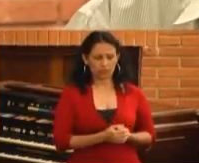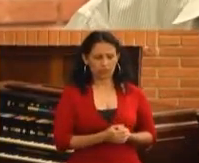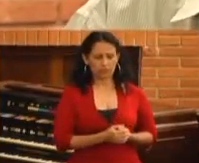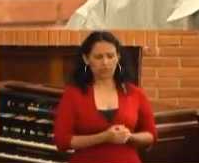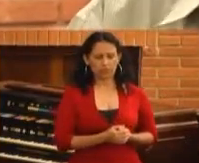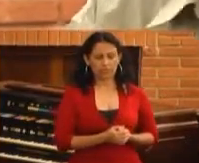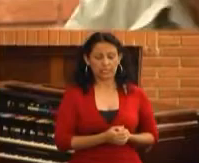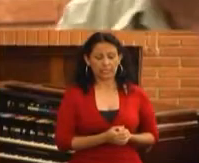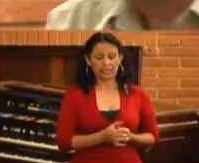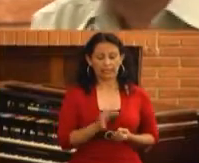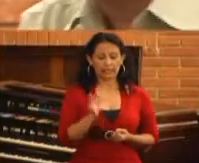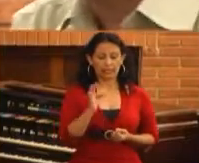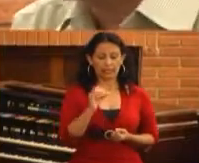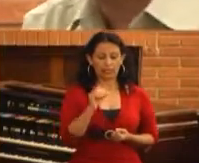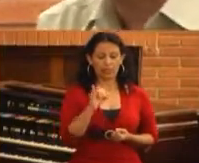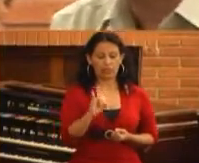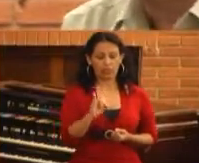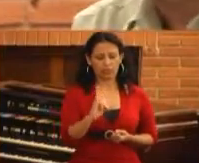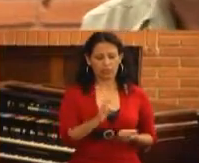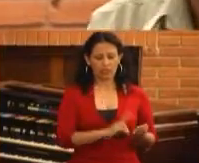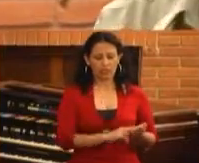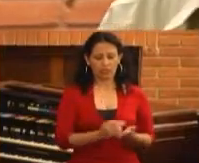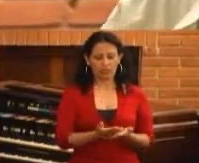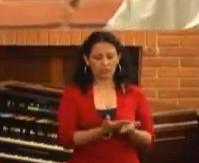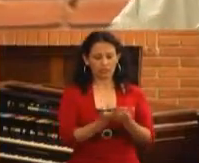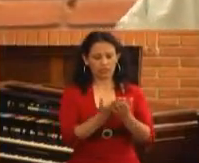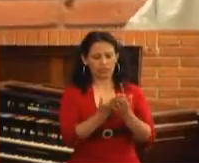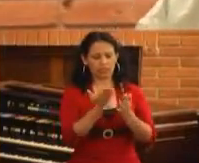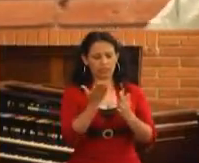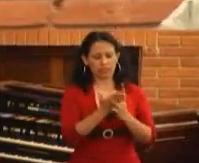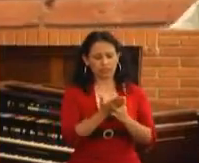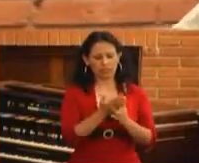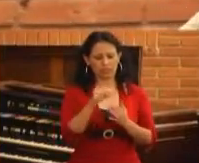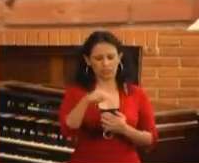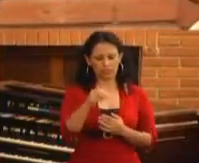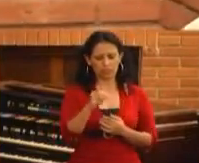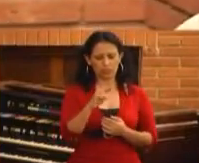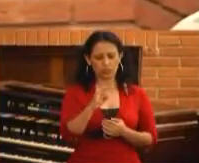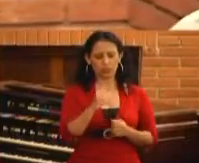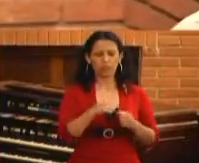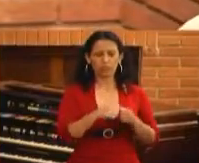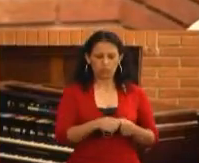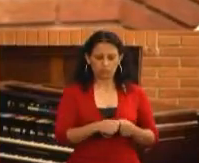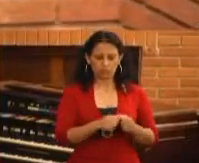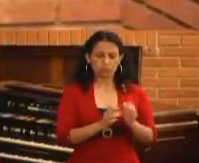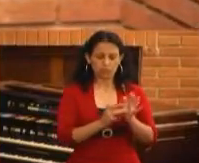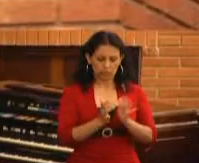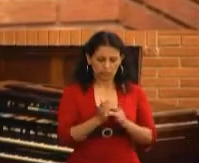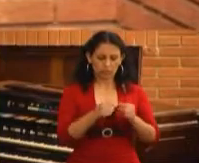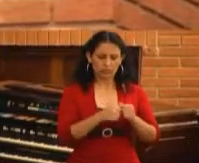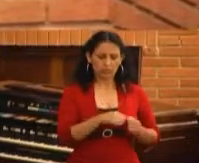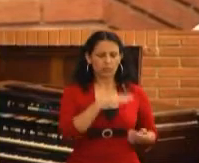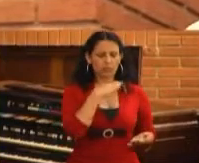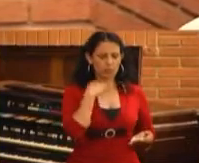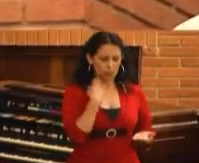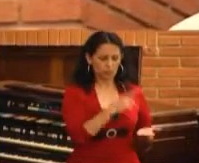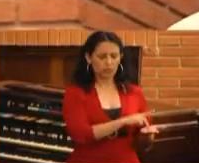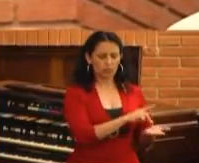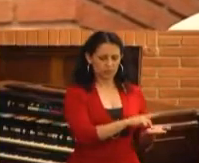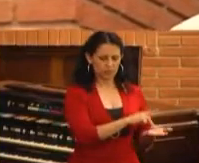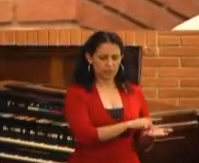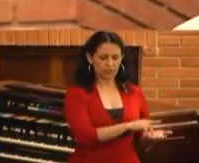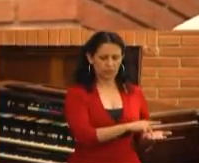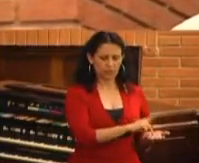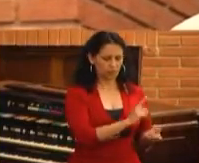E foi ressuscitado dentre os mortos. Ele estava morto, totalmente morto. Ele